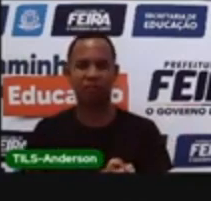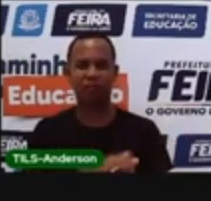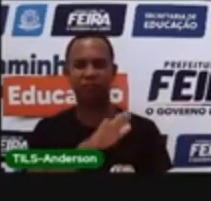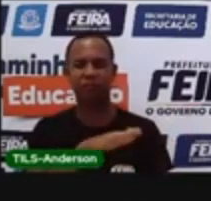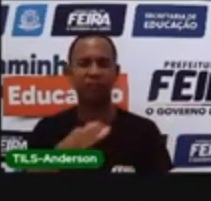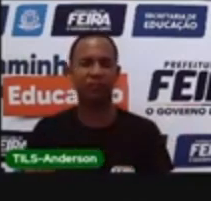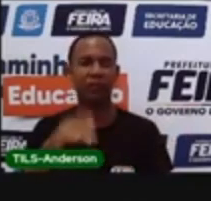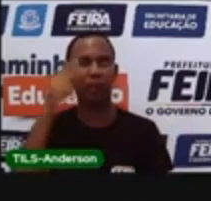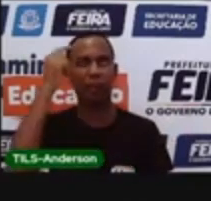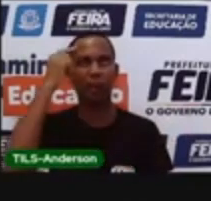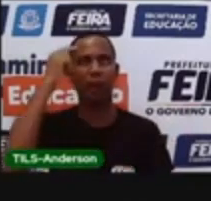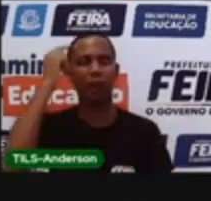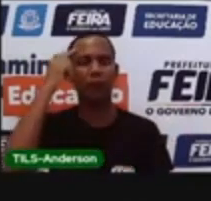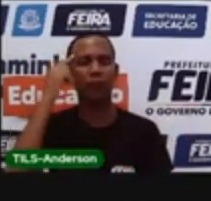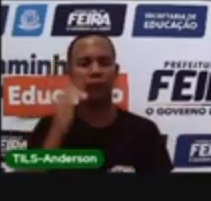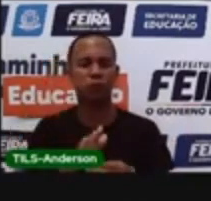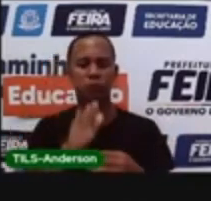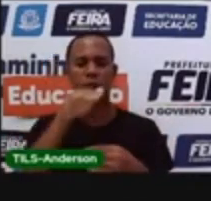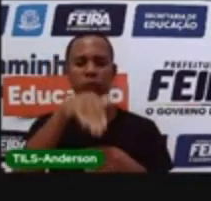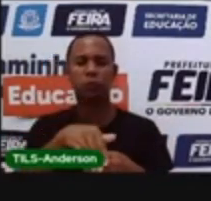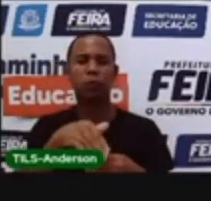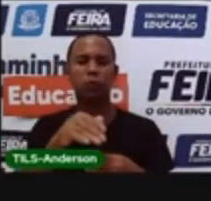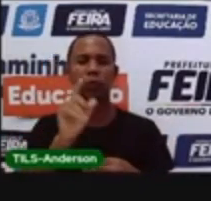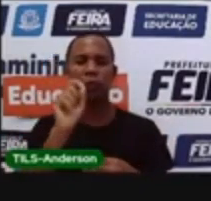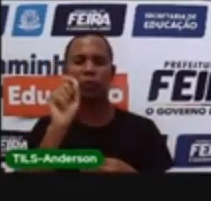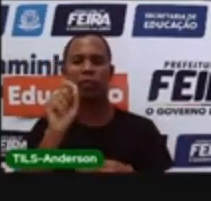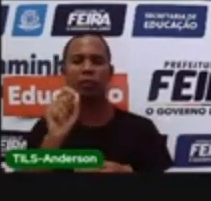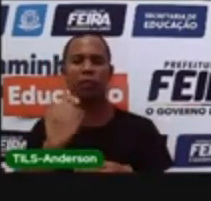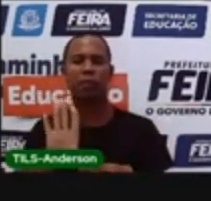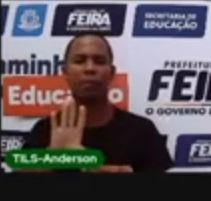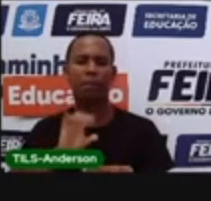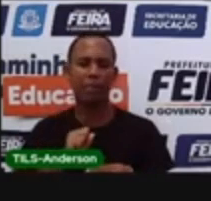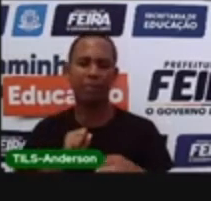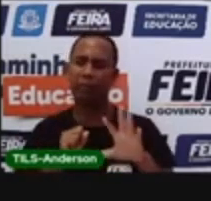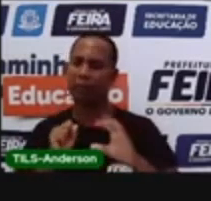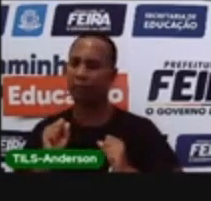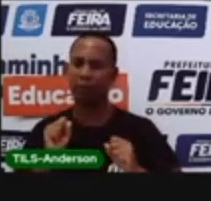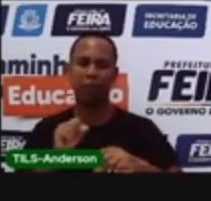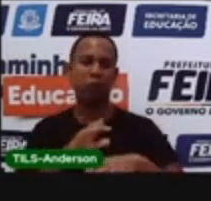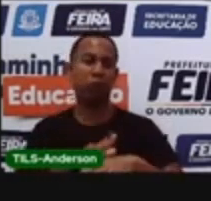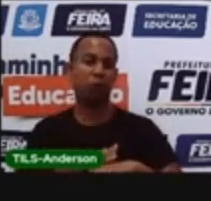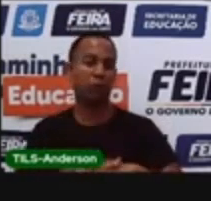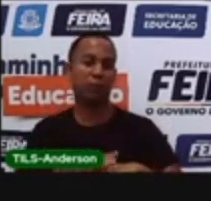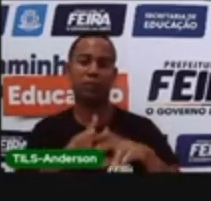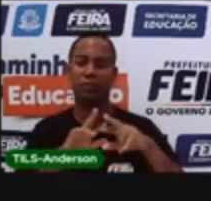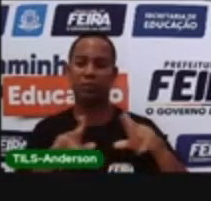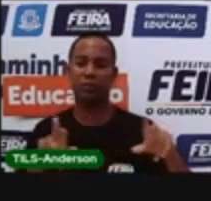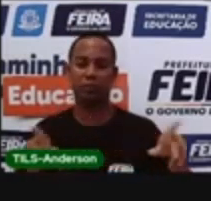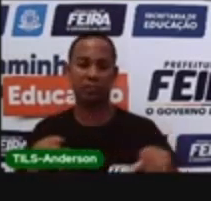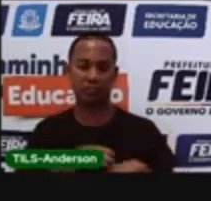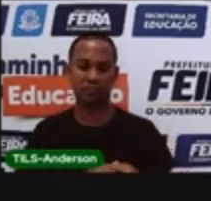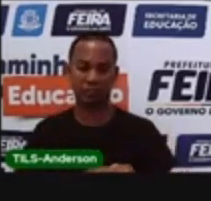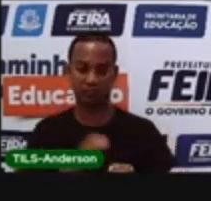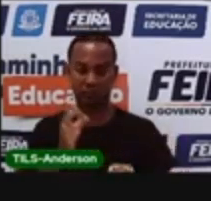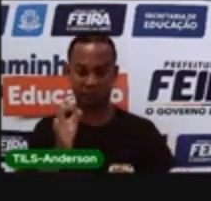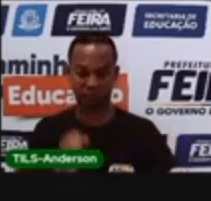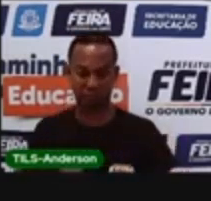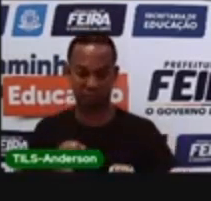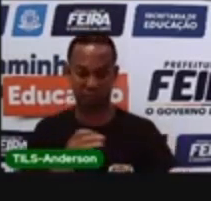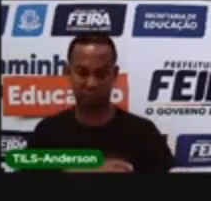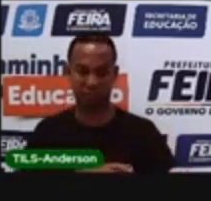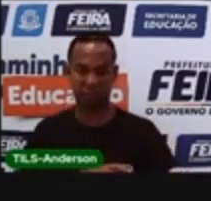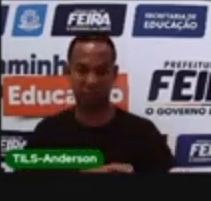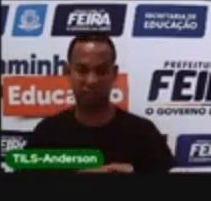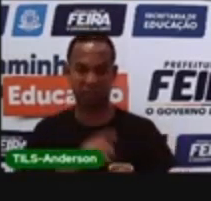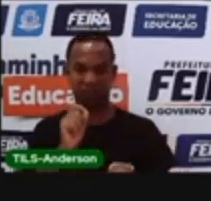rio, nesse riacho. Provavelmente ele vai pegar o quê? Alguma dessas doenças. É correto a